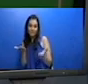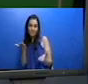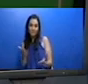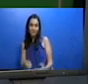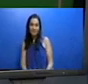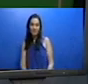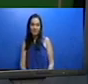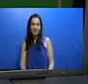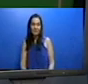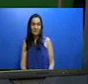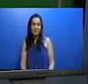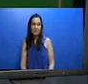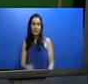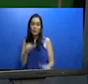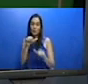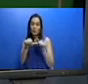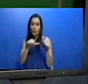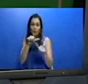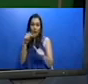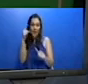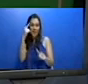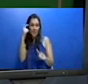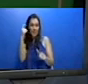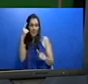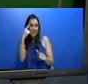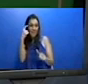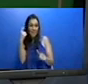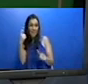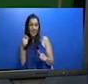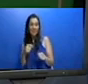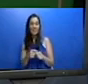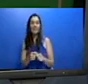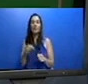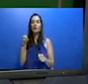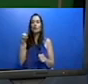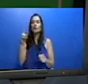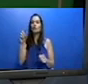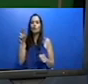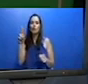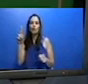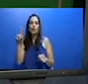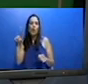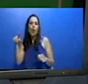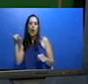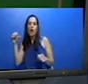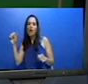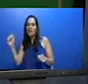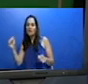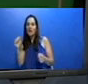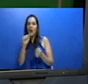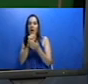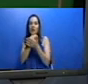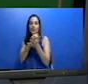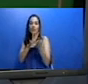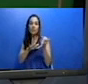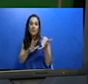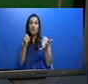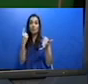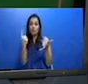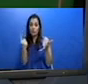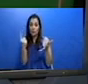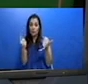trocar ideias, tem a dúzia na página 230, temos atividade 1, o